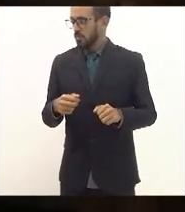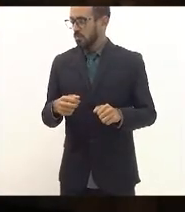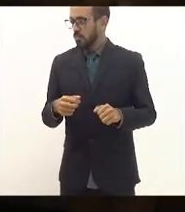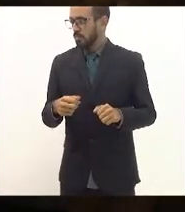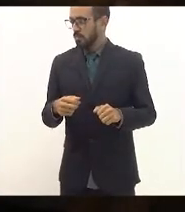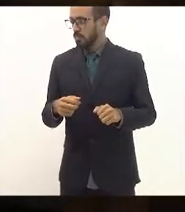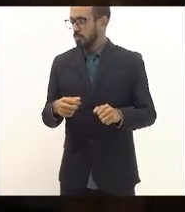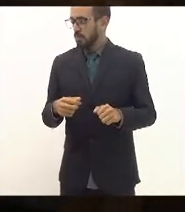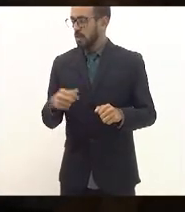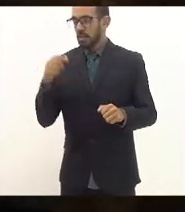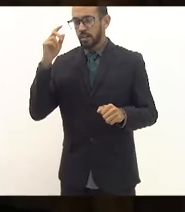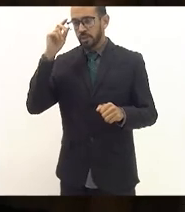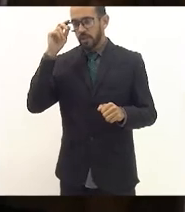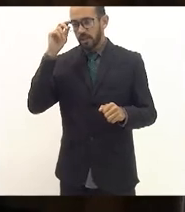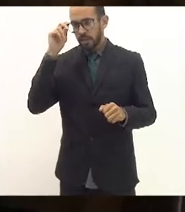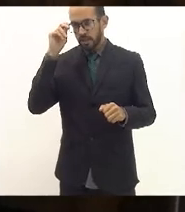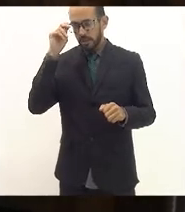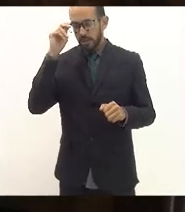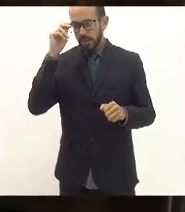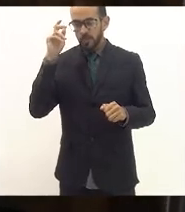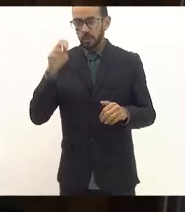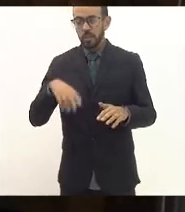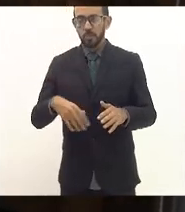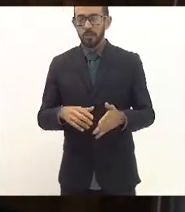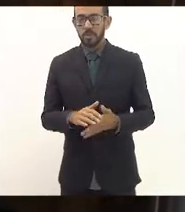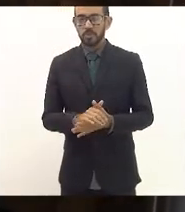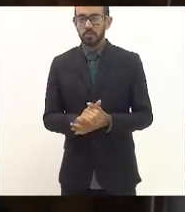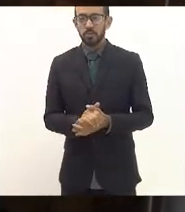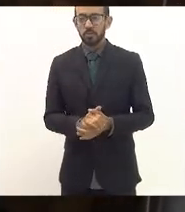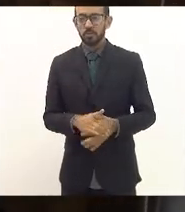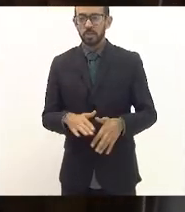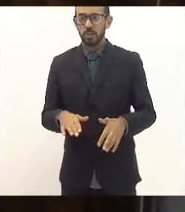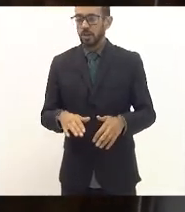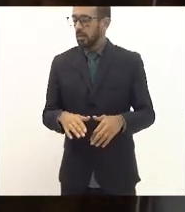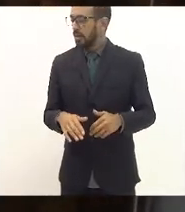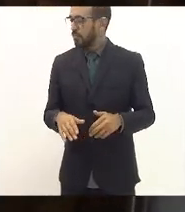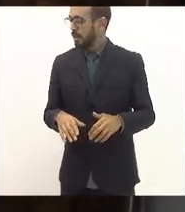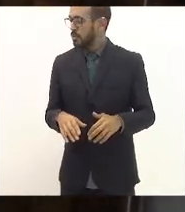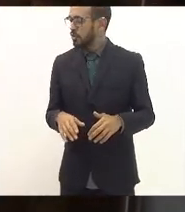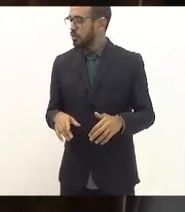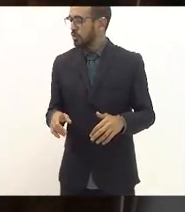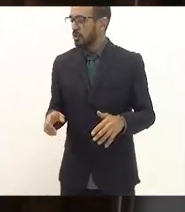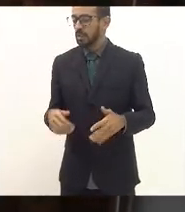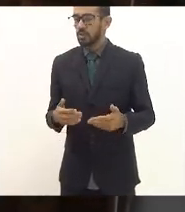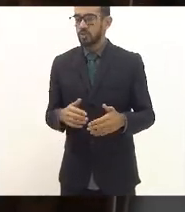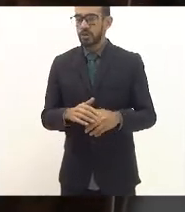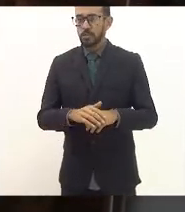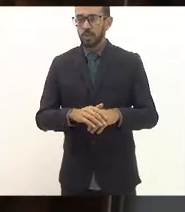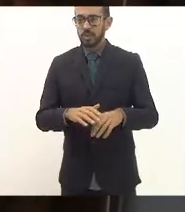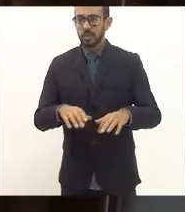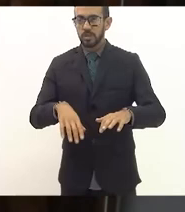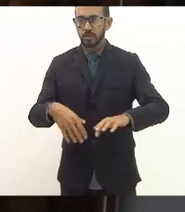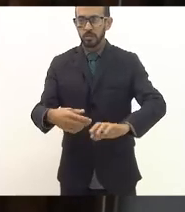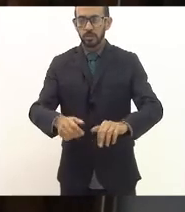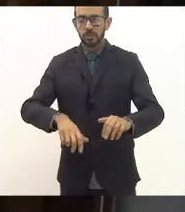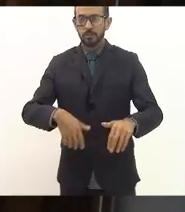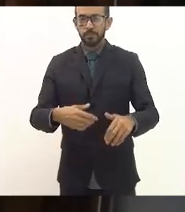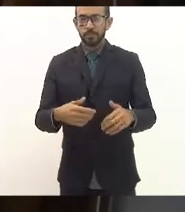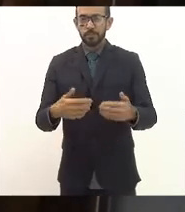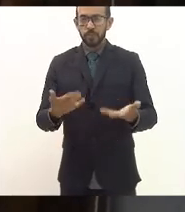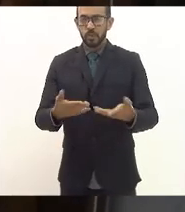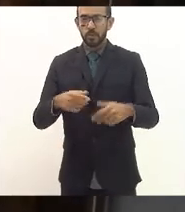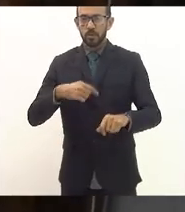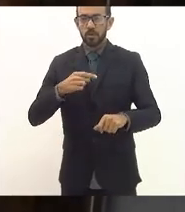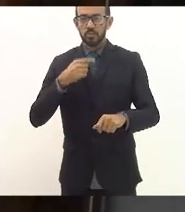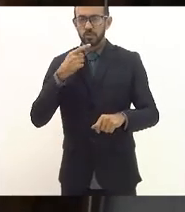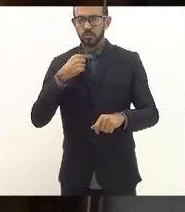dizer que muitos foram os golpes contra o povo brasileiro, mas que não haja nenhuma dúvida de que uma